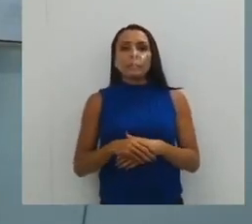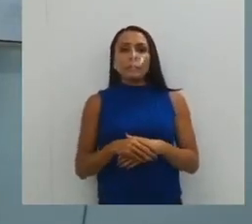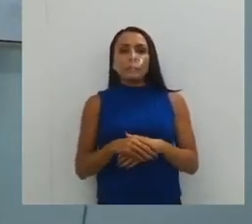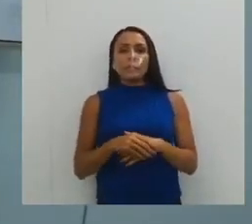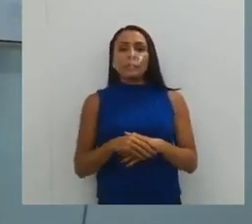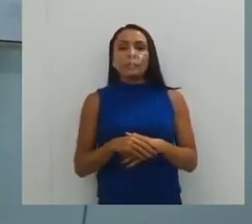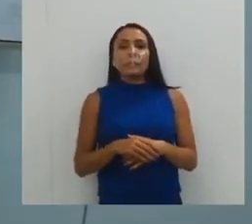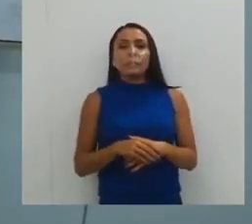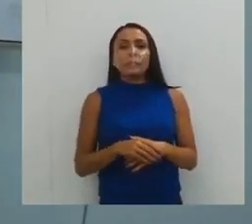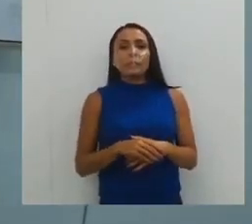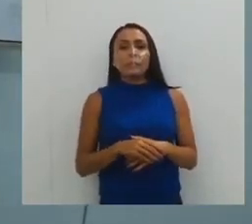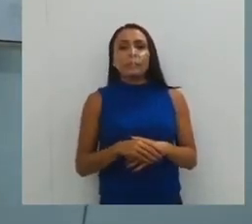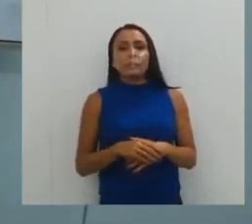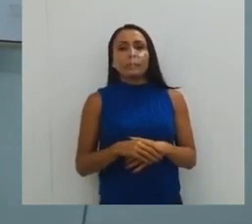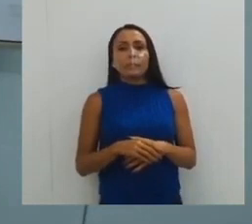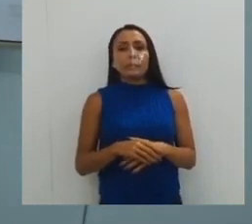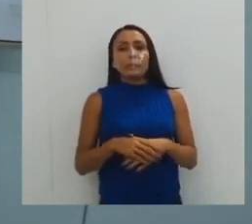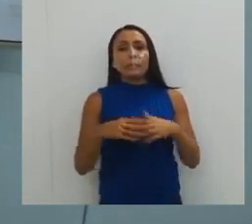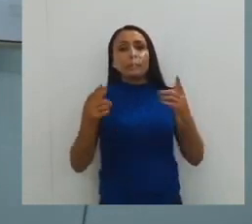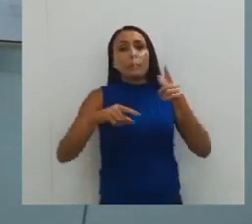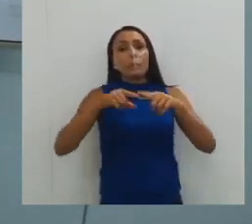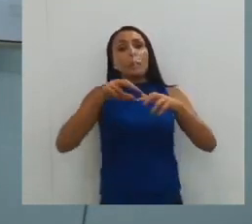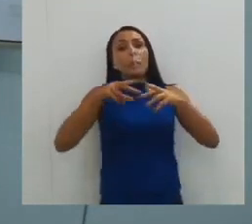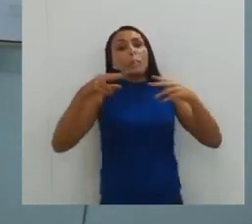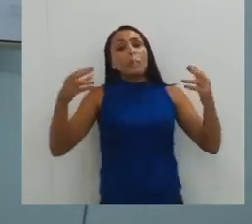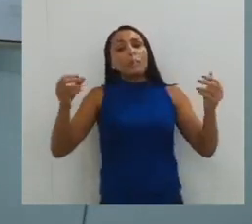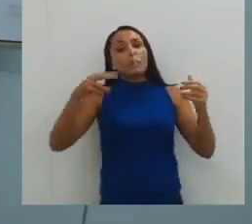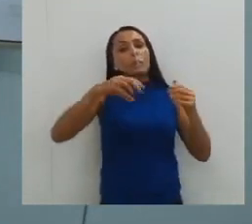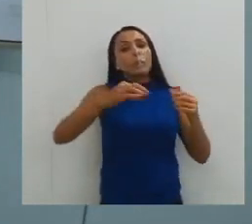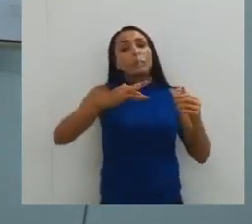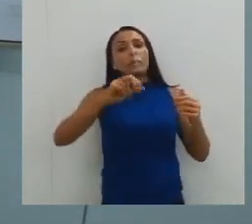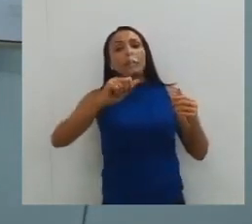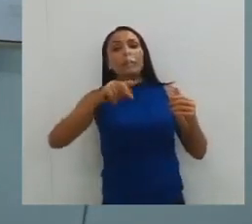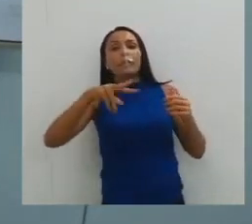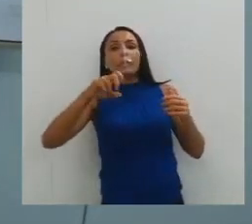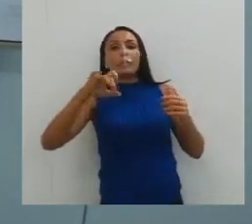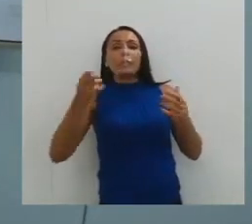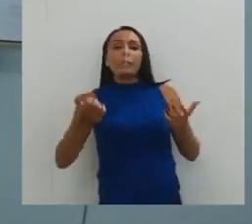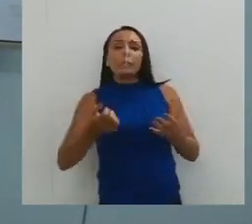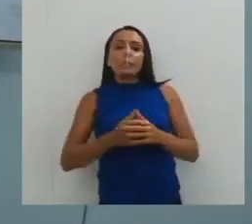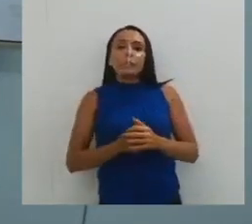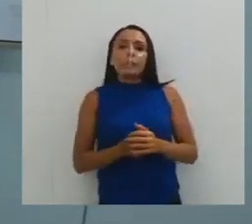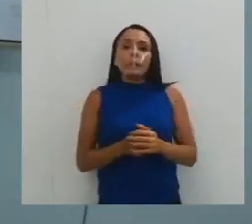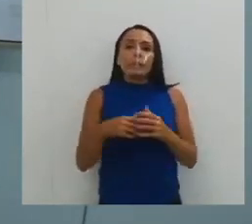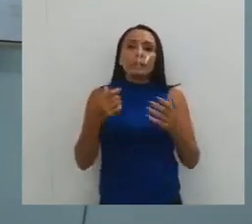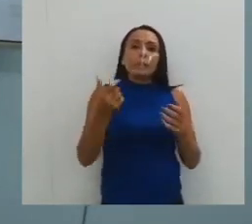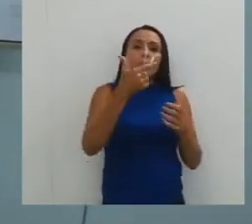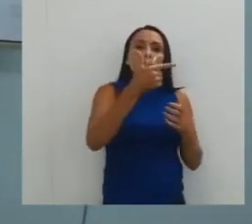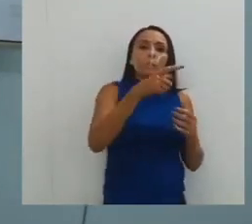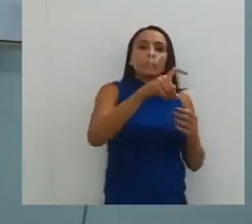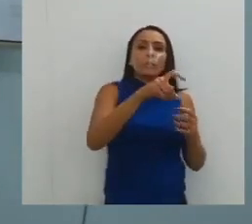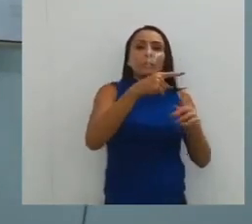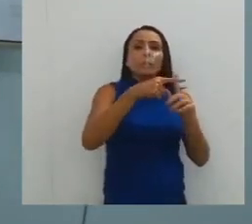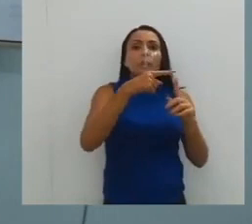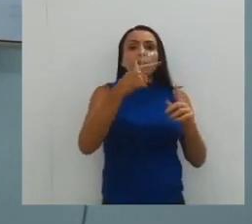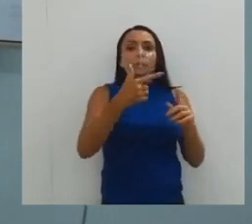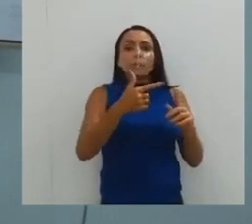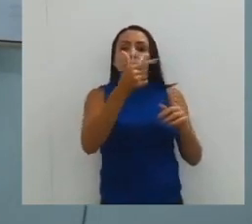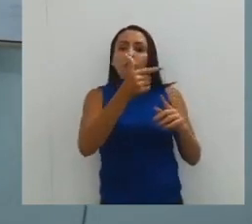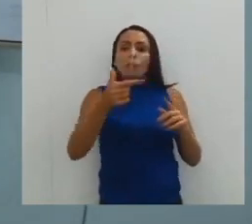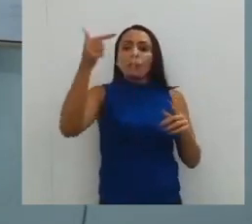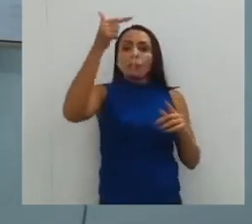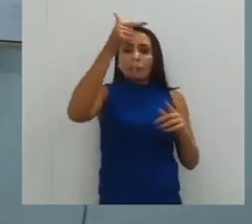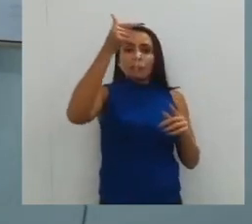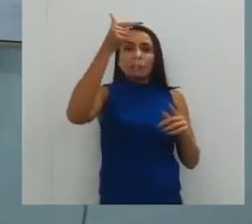2x mais 2, é um caso do produto notável, que vai ficar 2x mais 2 ao quadrado. Então, como é que